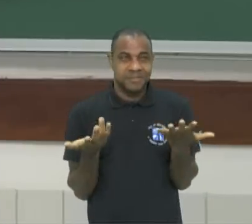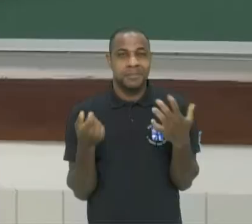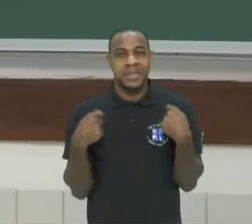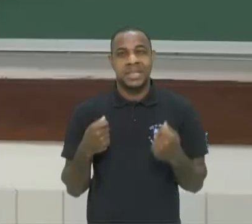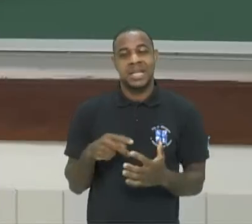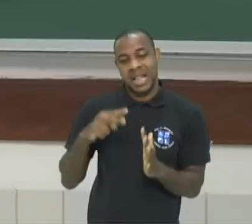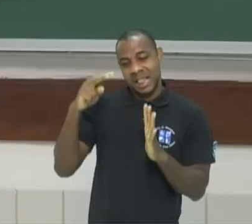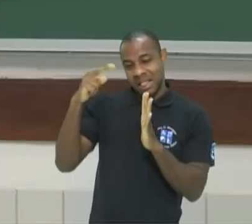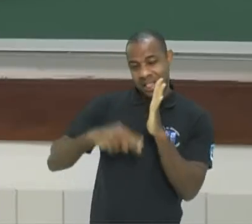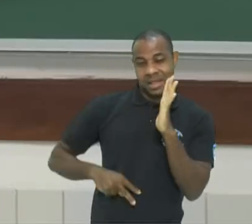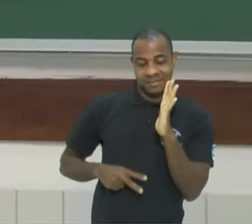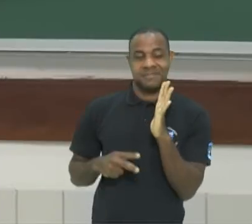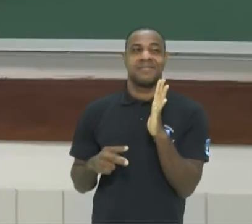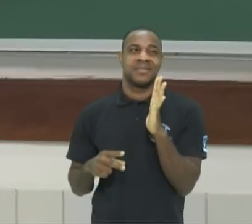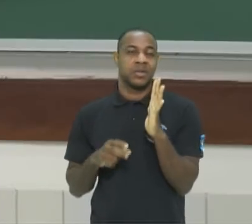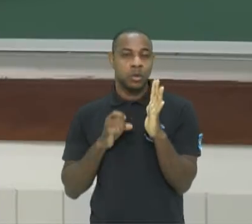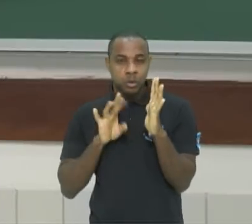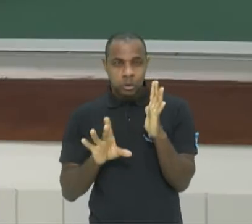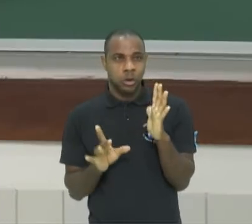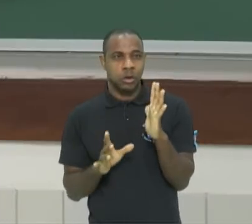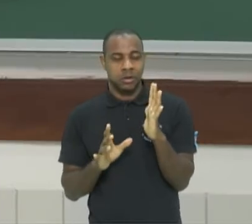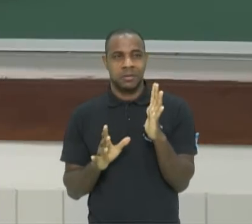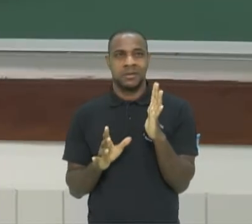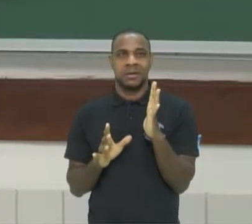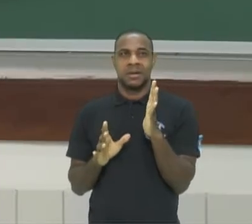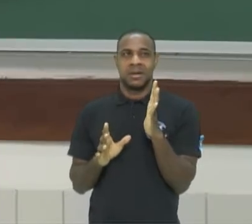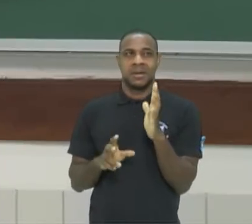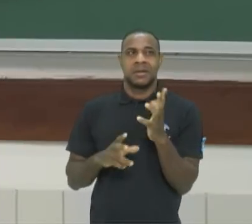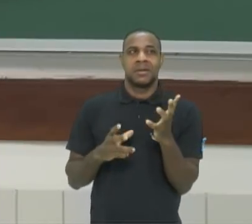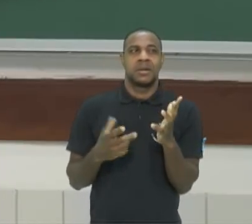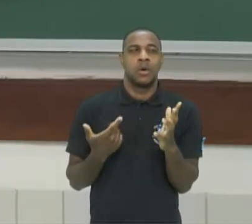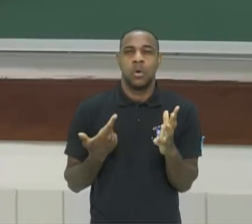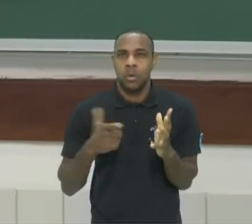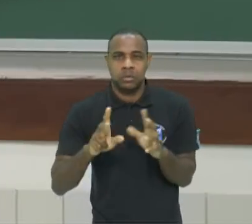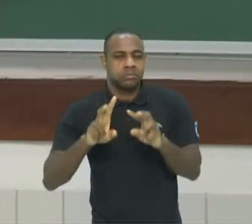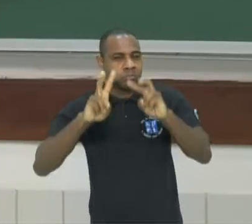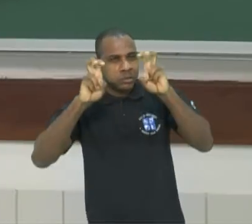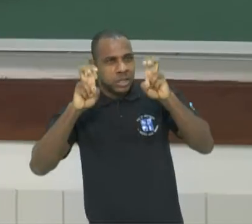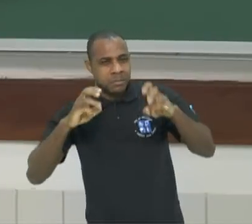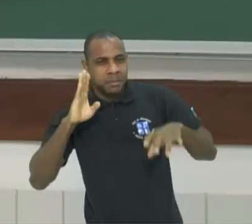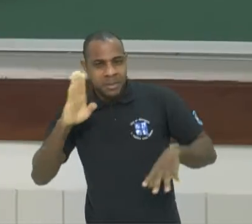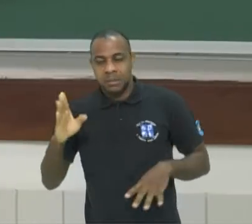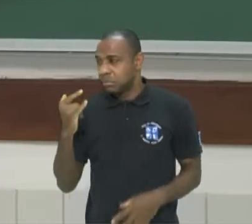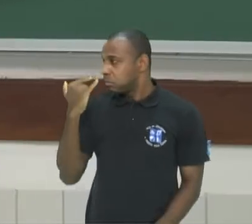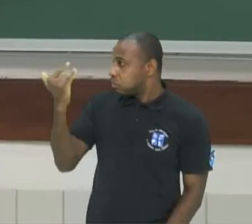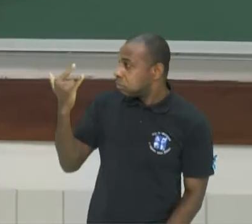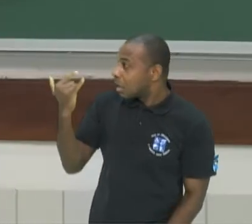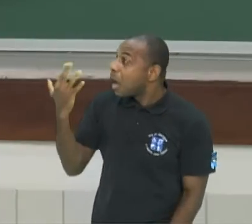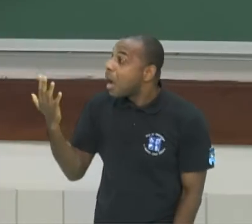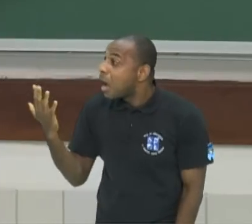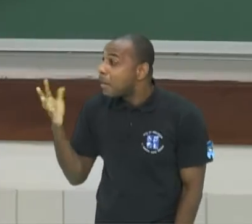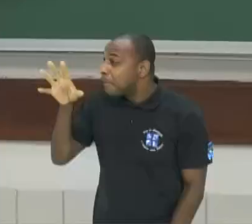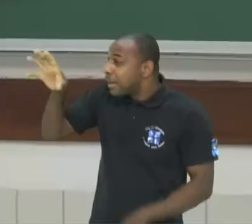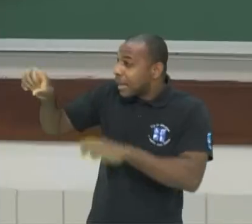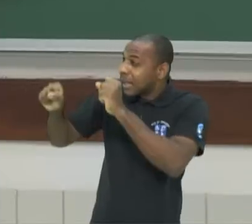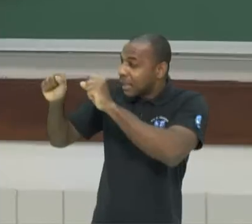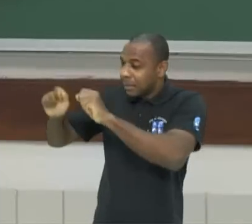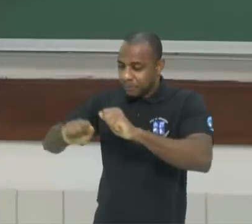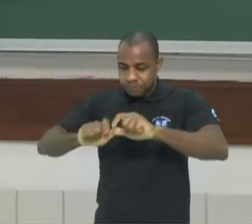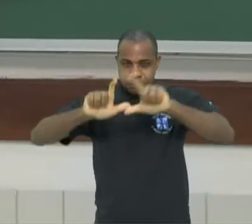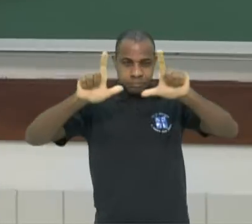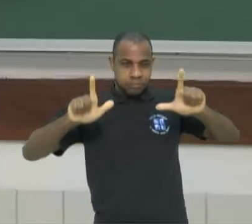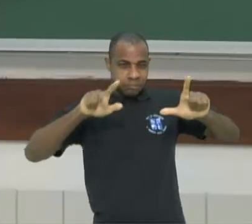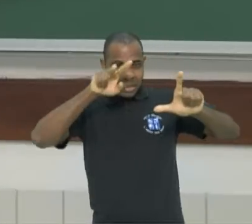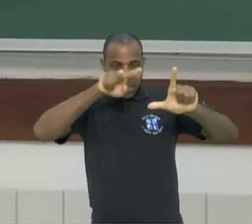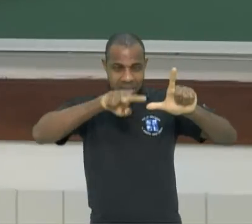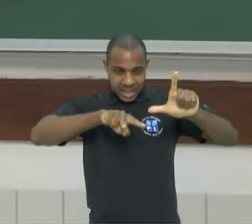ler, sim, né? Não só as manchetes, mas a manchete chamou a atenção, então pega lá, abre a